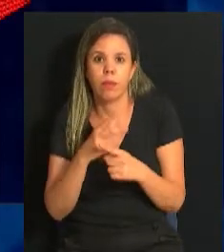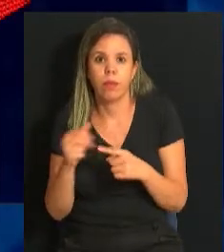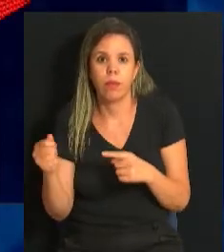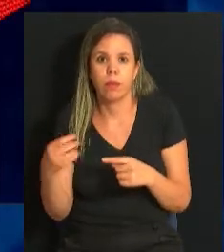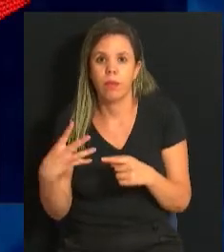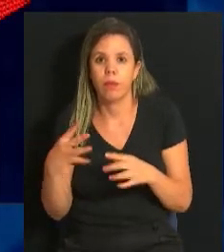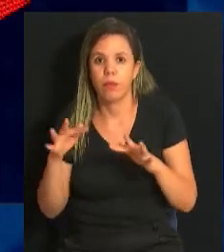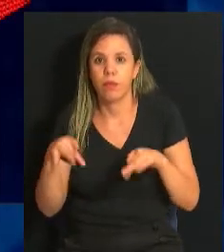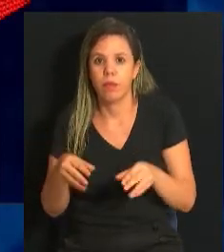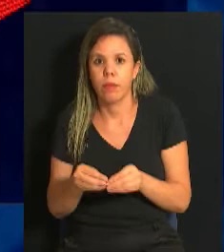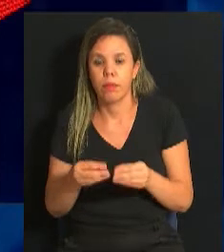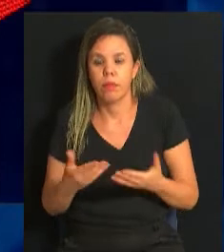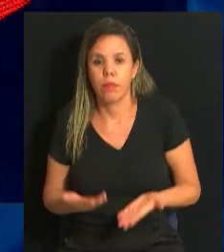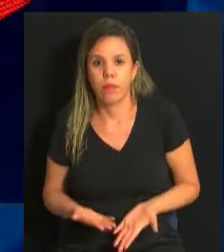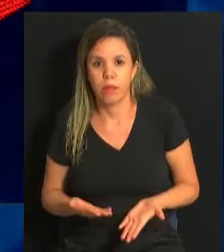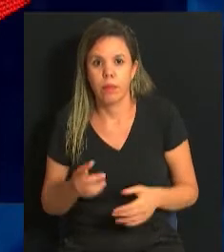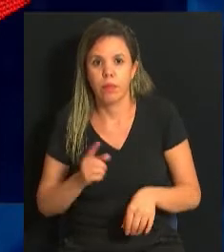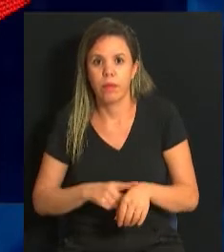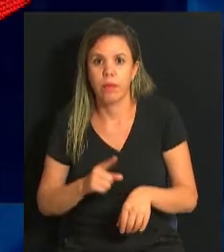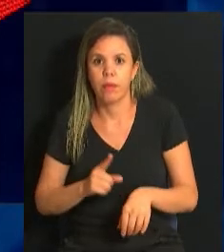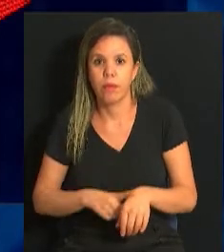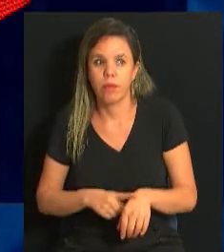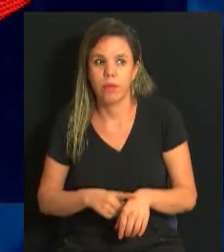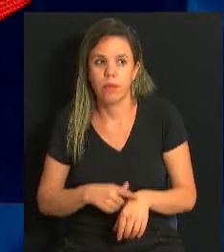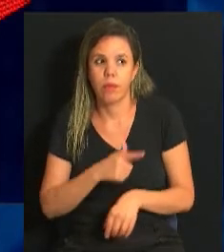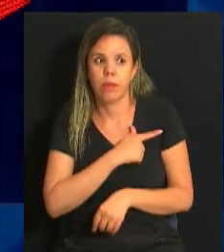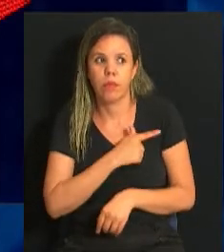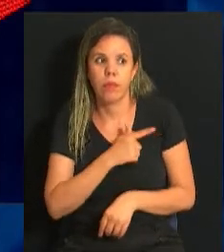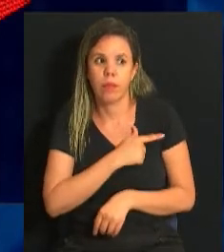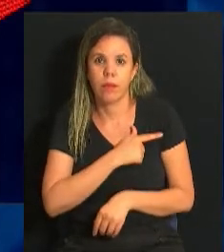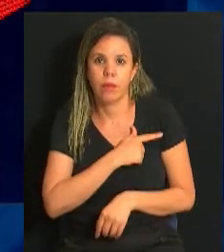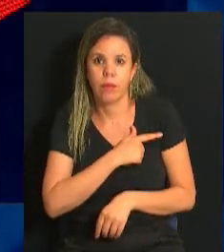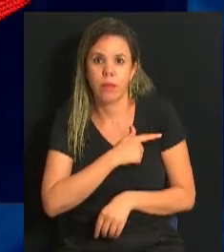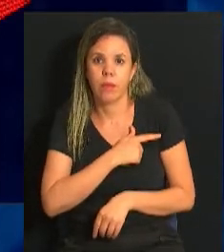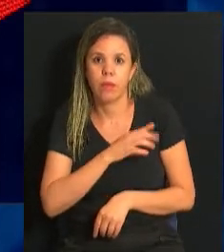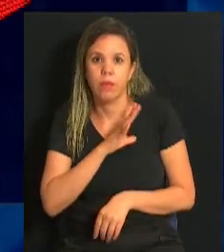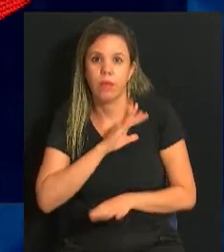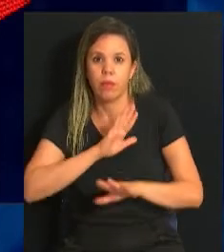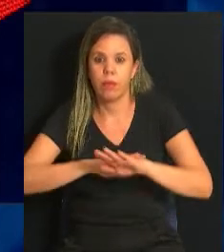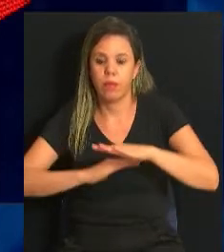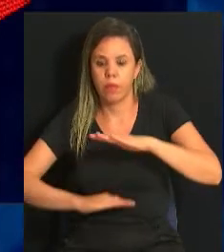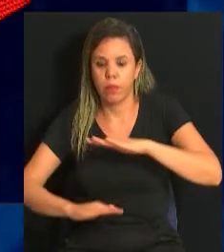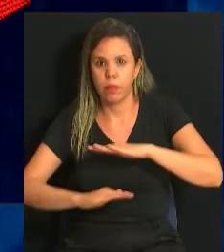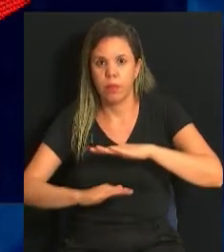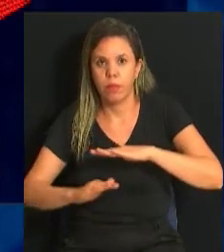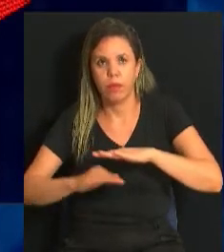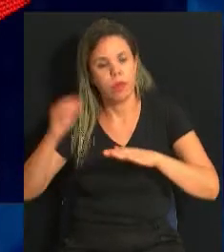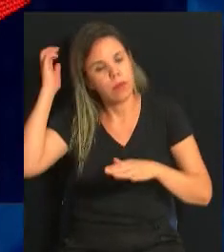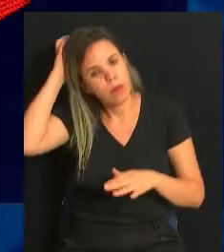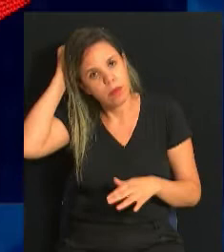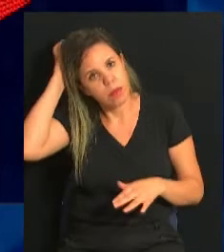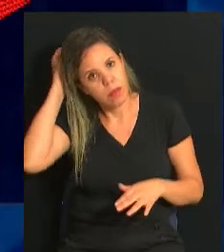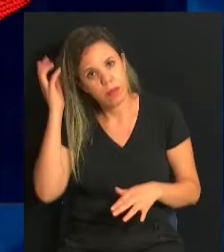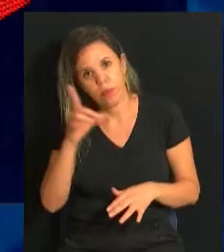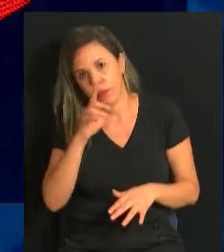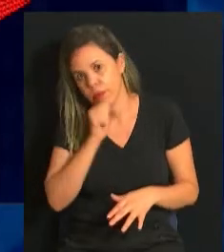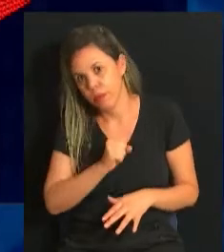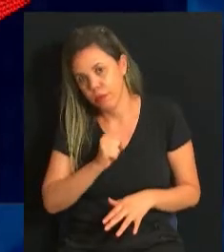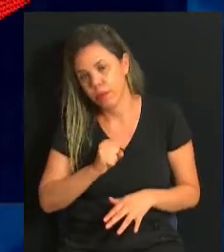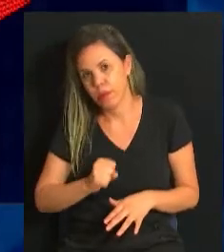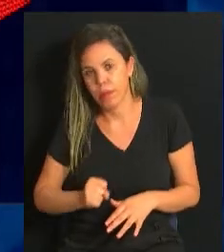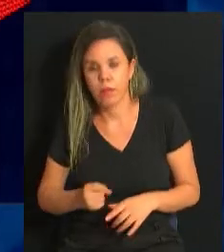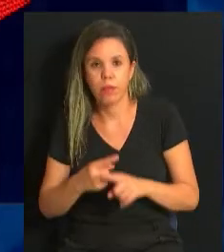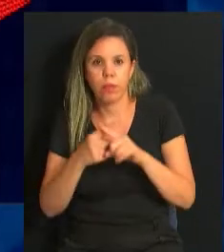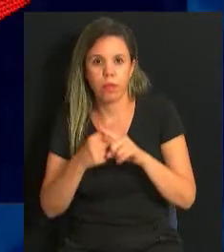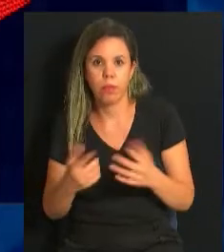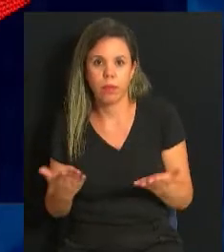quartas-de-final neste momento o bugre está atrás do Corinthians e também da Inter de Limeira para esta